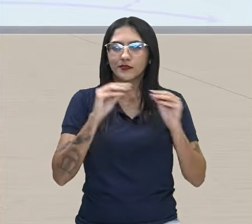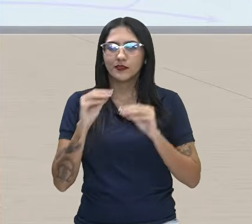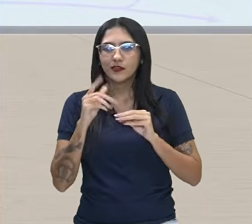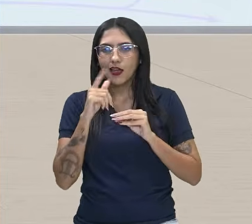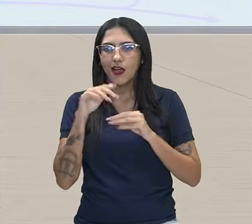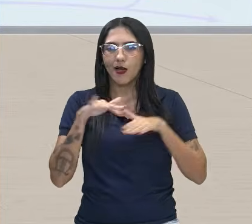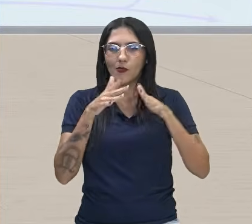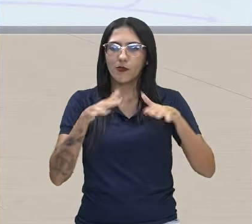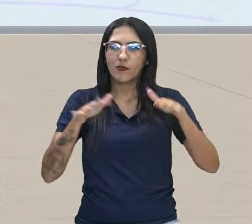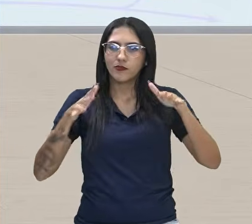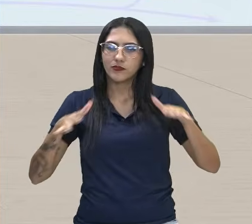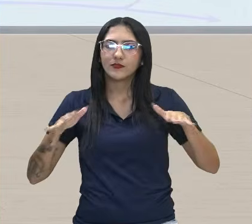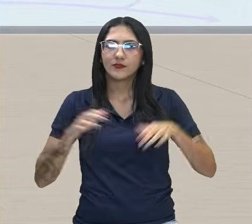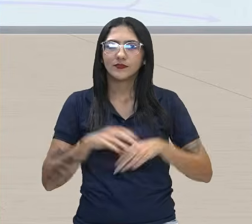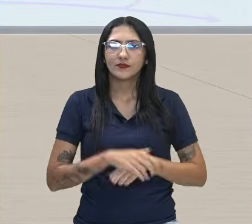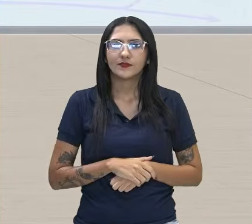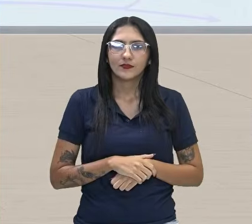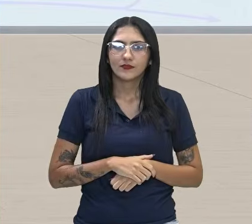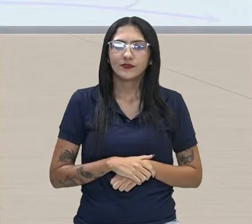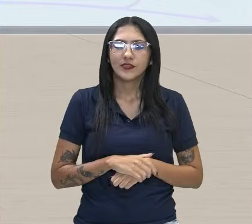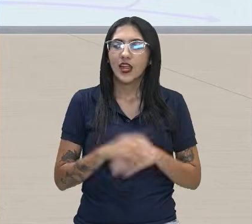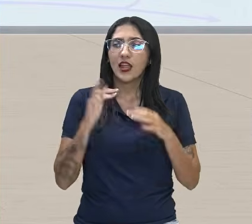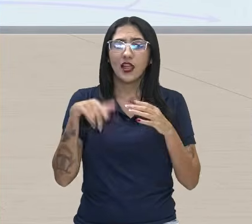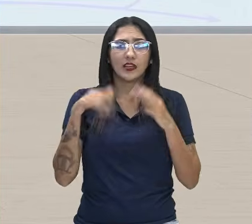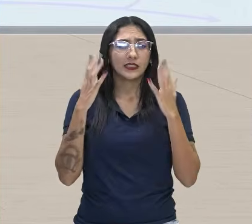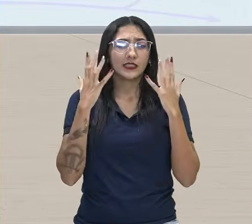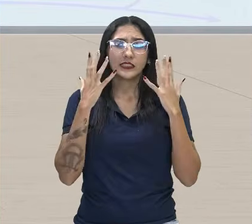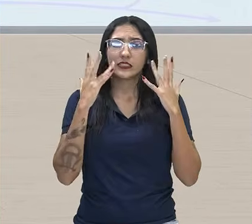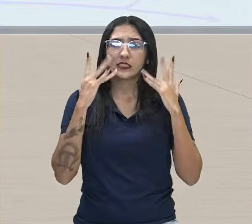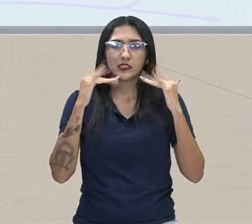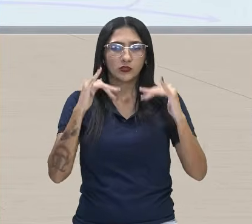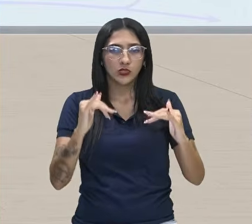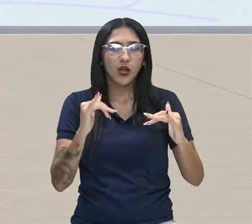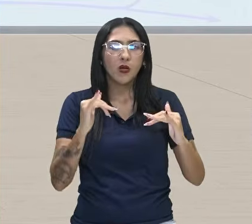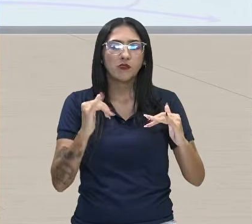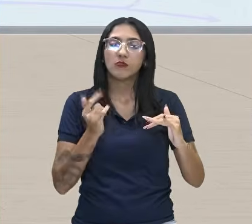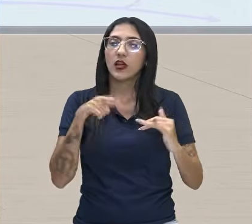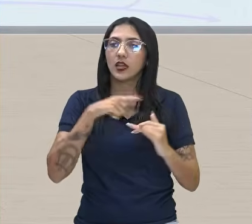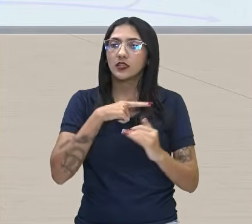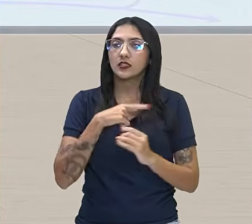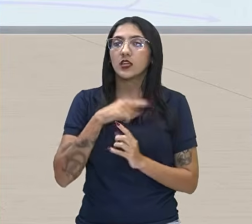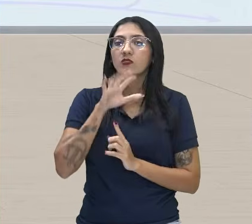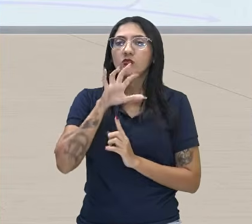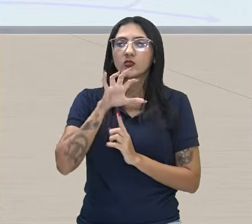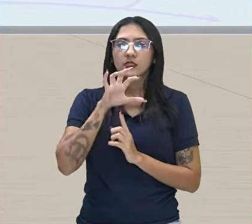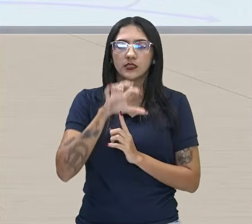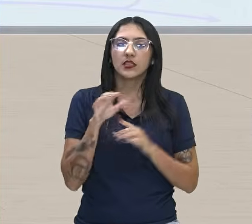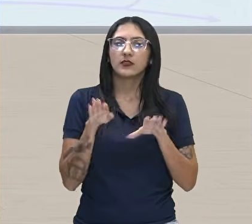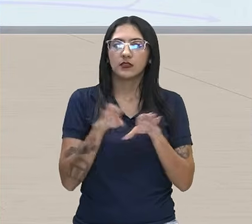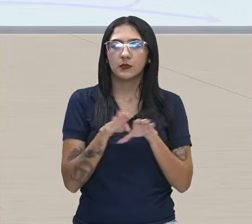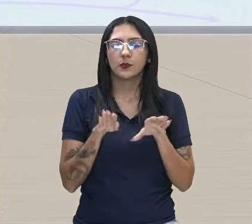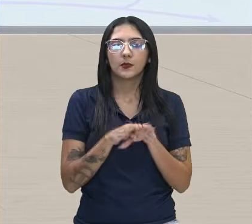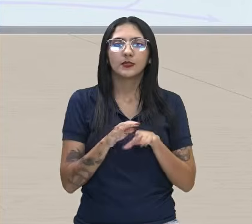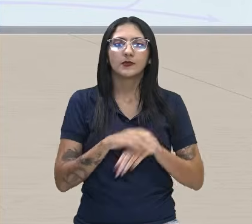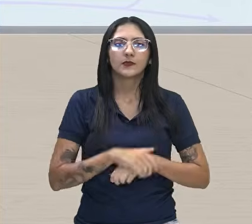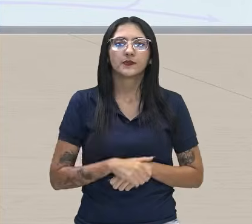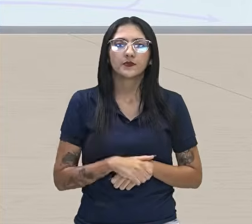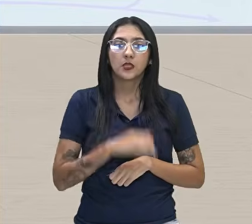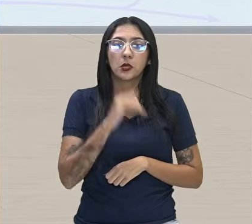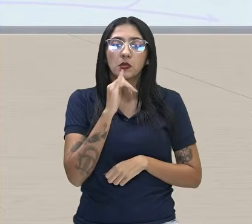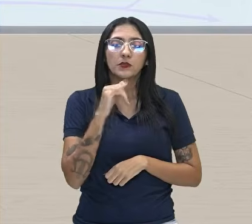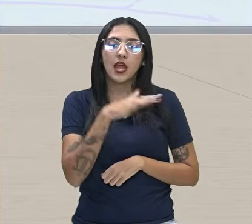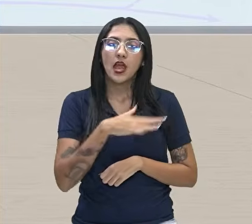a gente observa, a gente não, né? A natureza observa que pode influenciar também, tá? Onde nós teremos